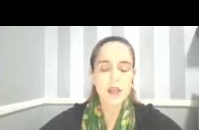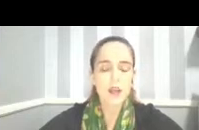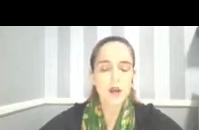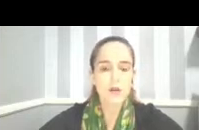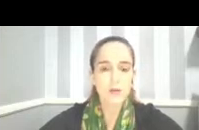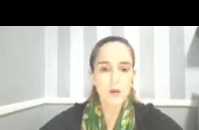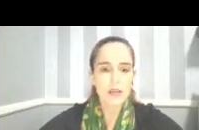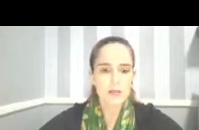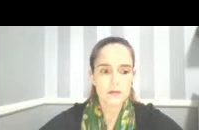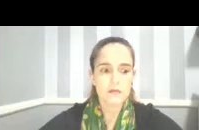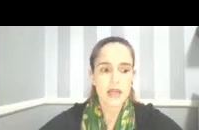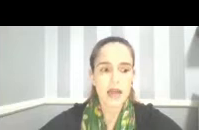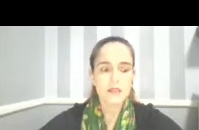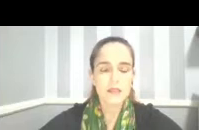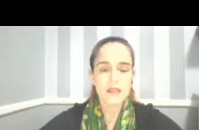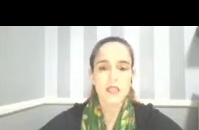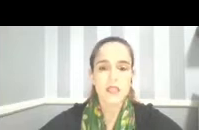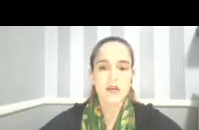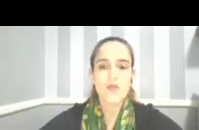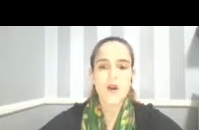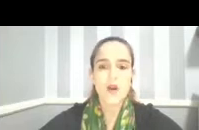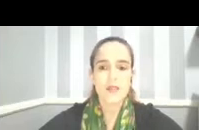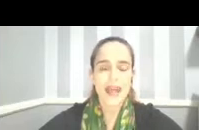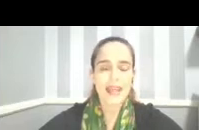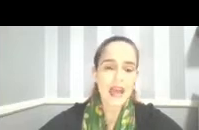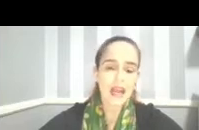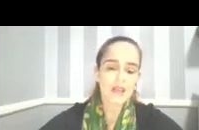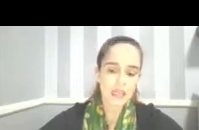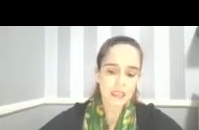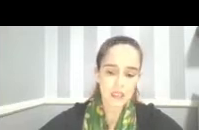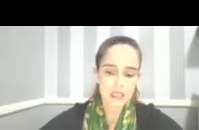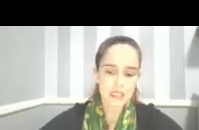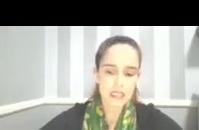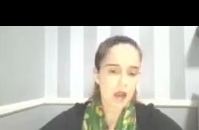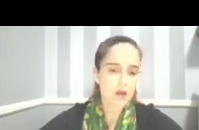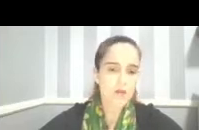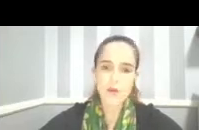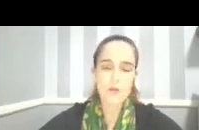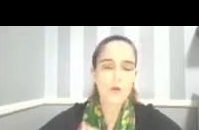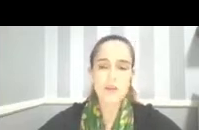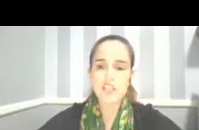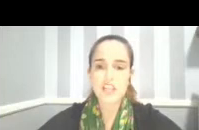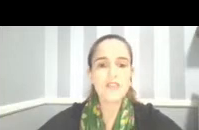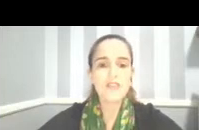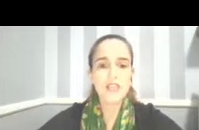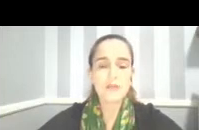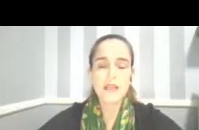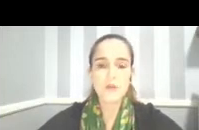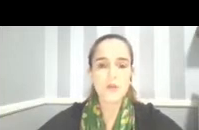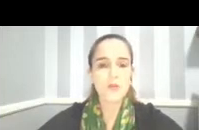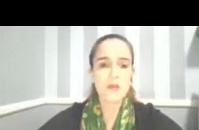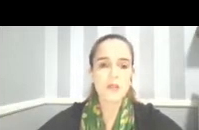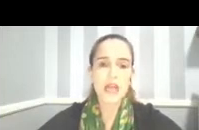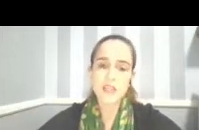chamei o bombeiro, tá? Então, naquela avaliação inicial, o bombeiro já está vindo,